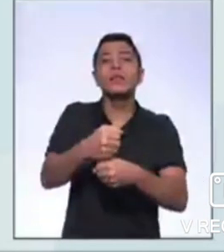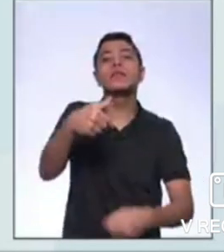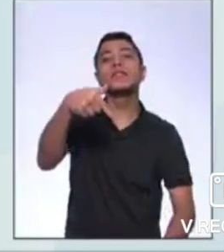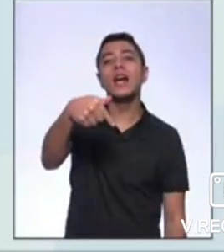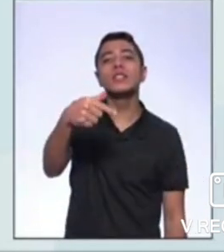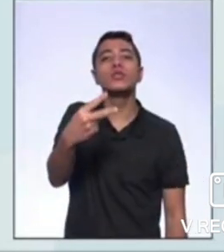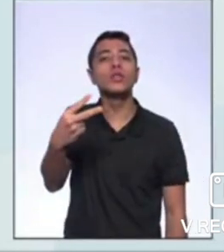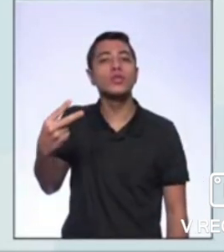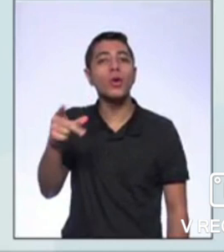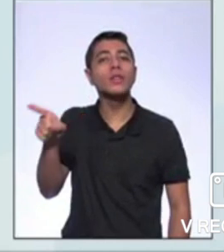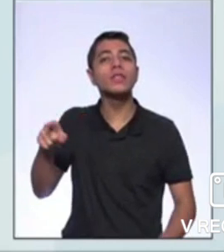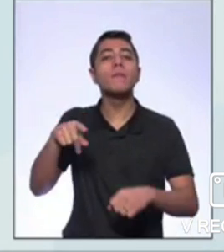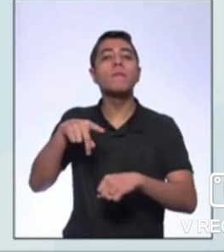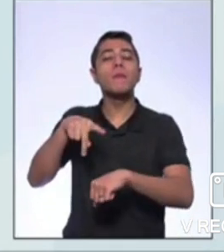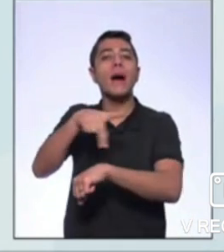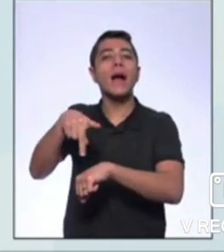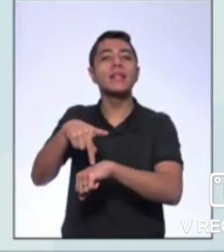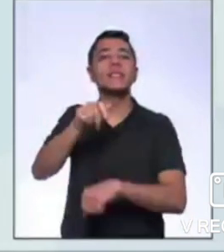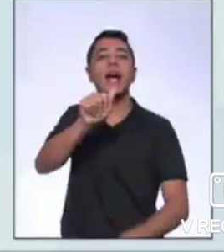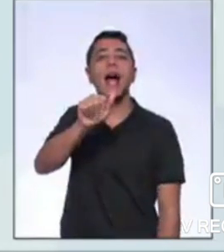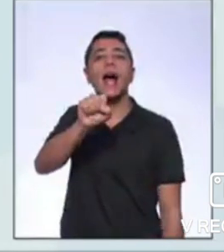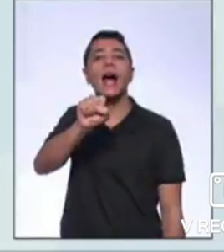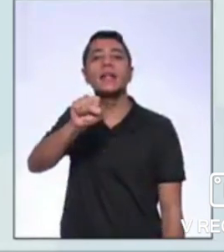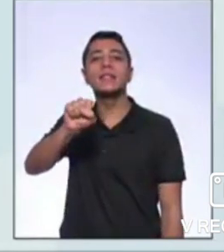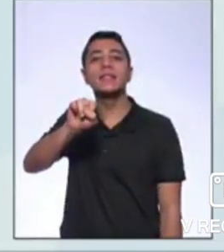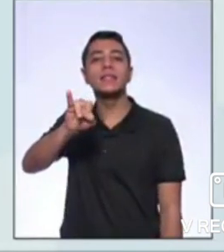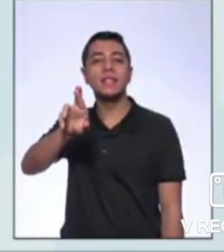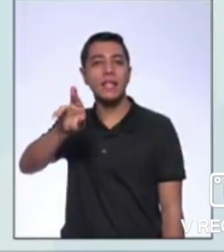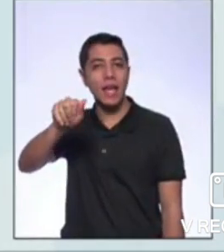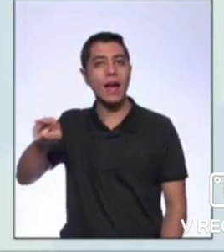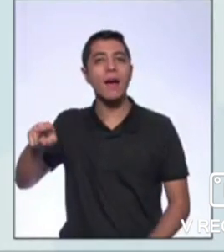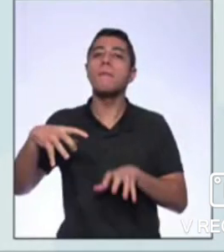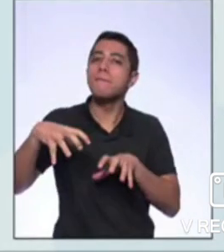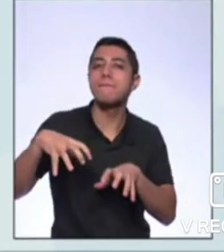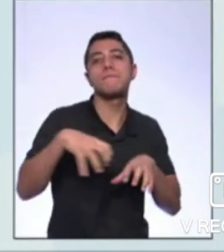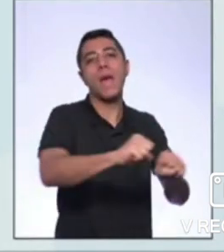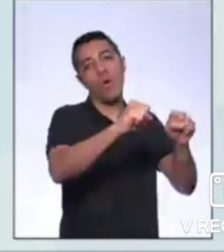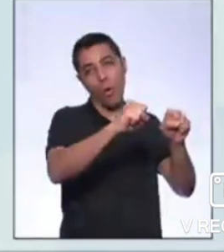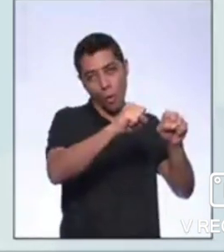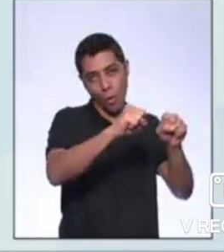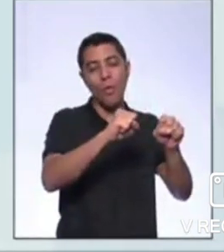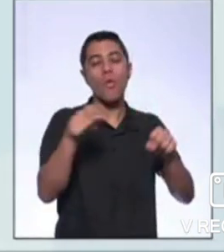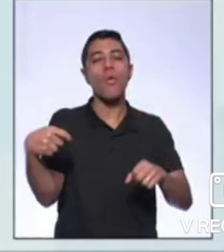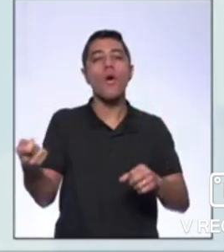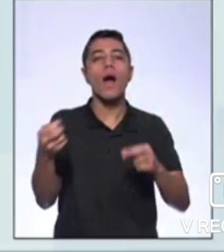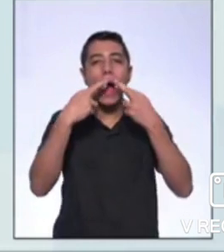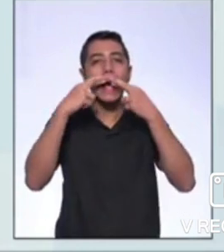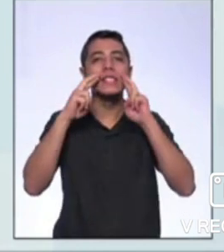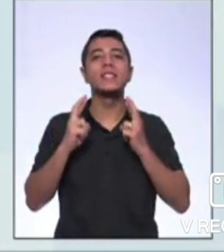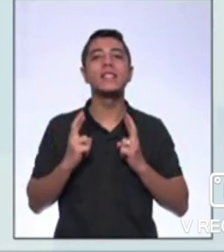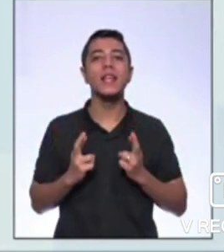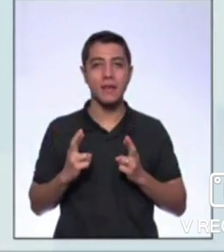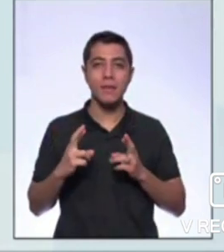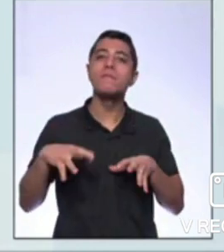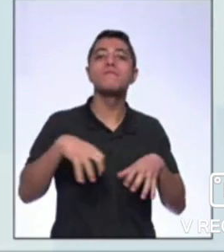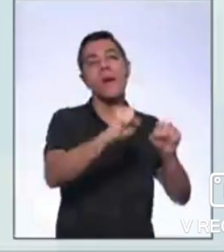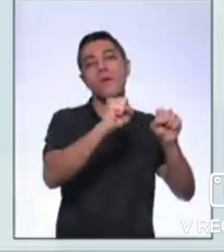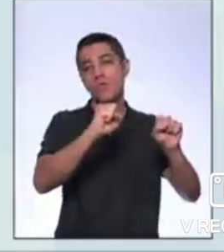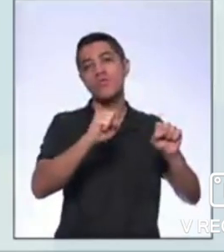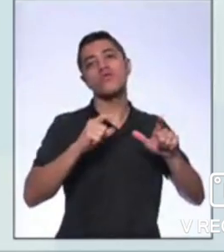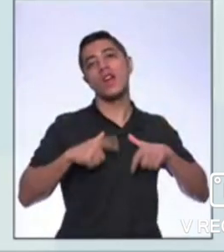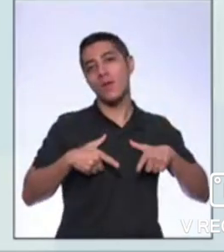E depois, em 587 a.C., houve a invasão dos caldeus, destruição do Templo de Jerusalém e